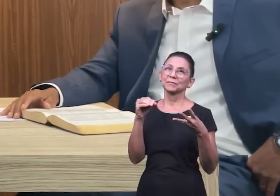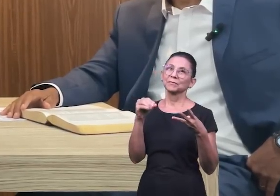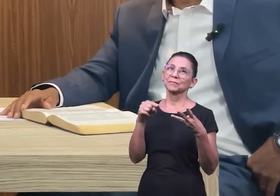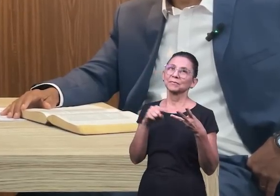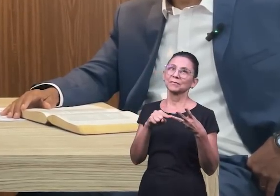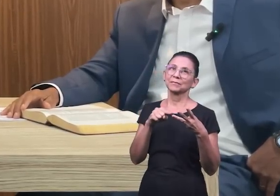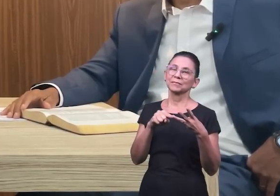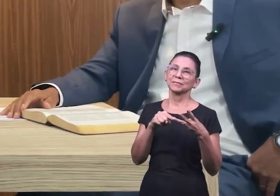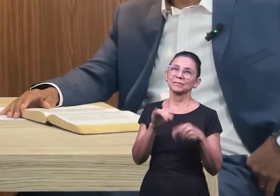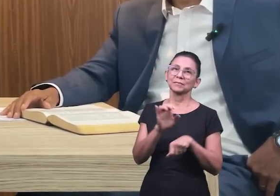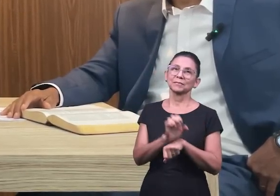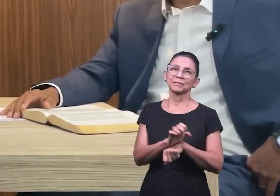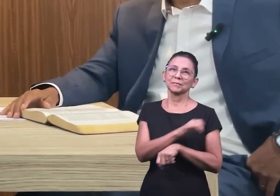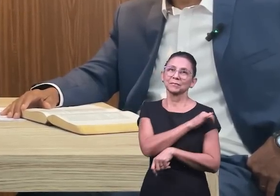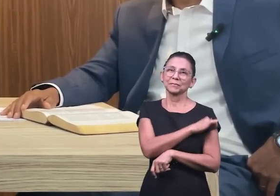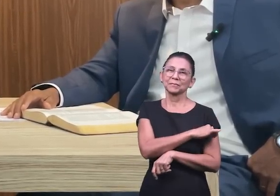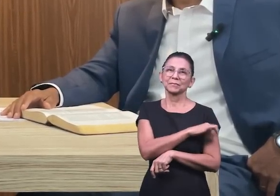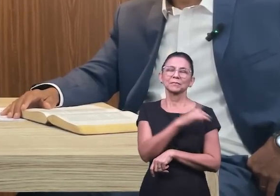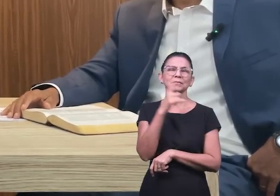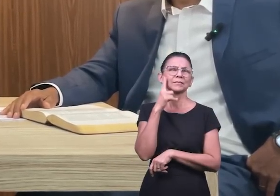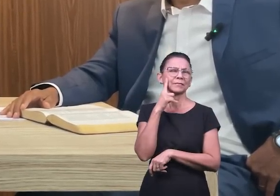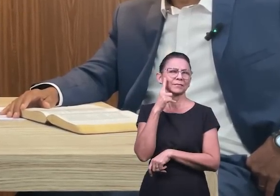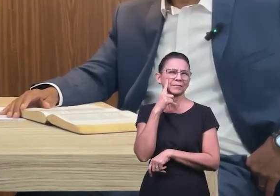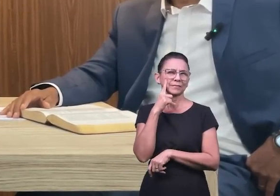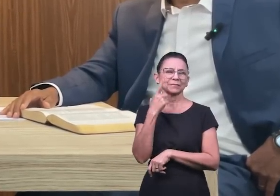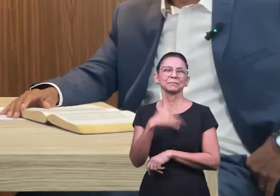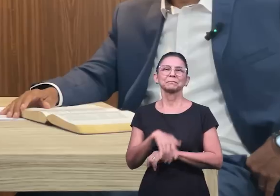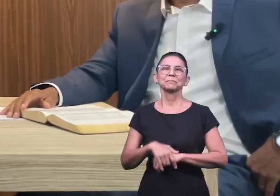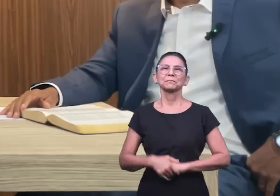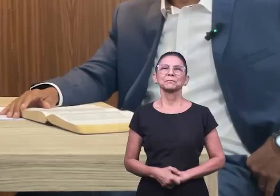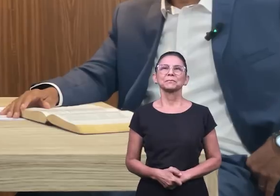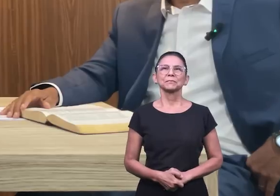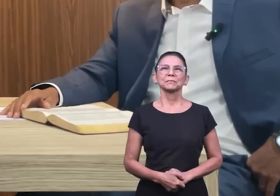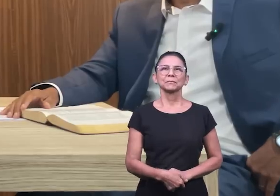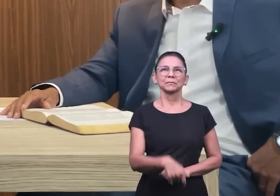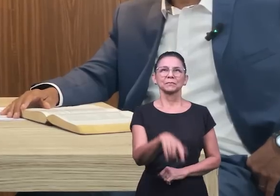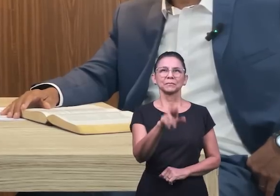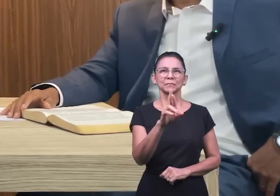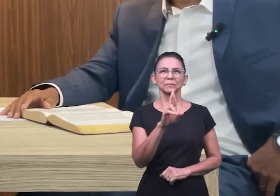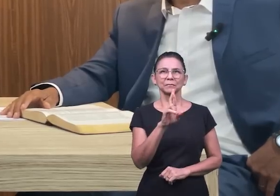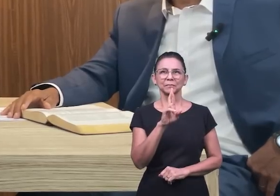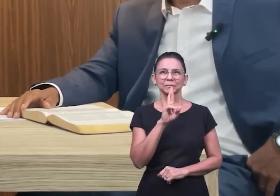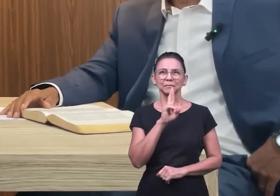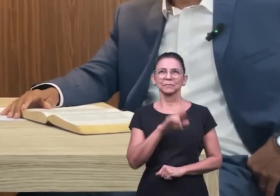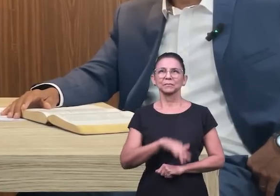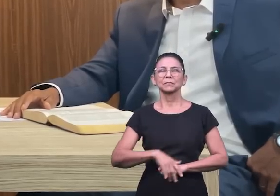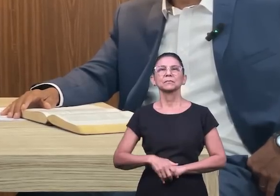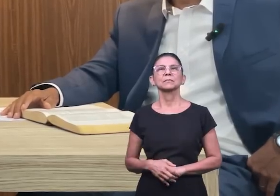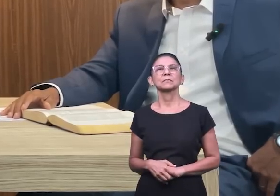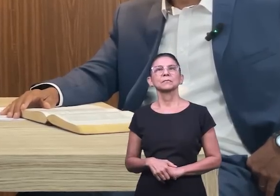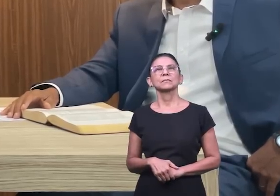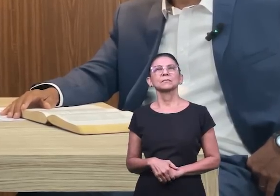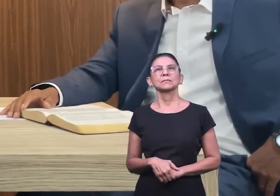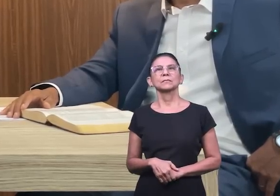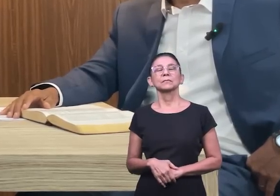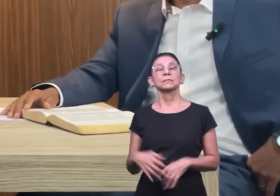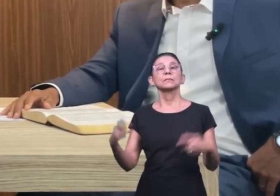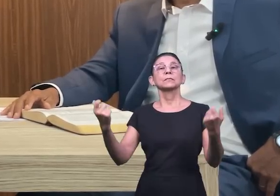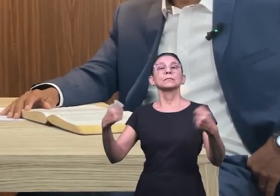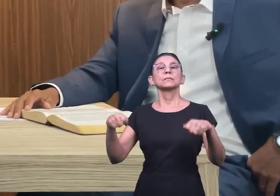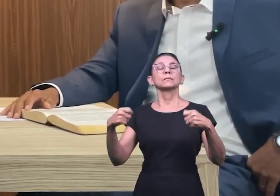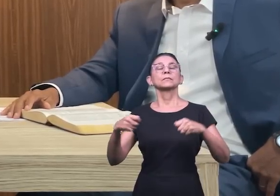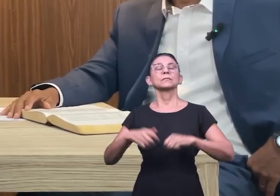Luan Almeida, de Arapongas, Paraná. A intermediária Ana Beatriz Alvim, de Barra Mansa, Rio de Janeiro.